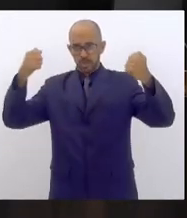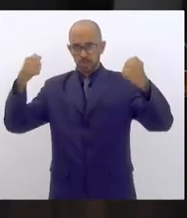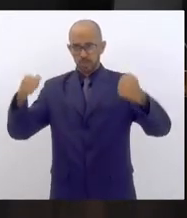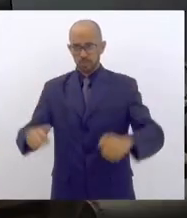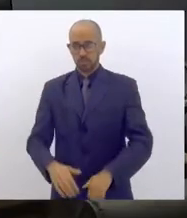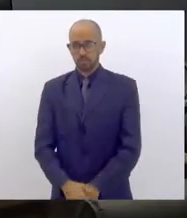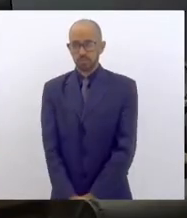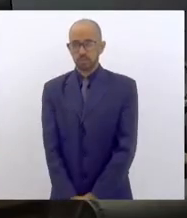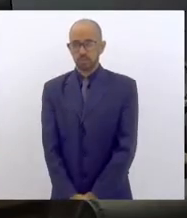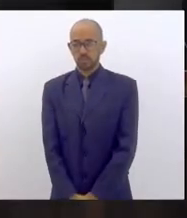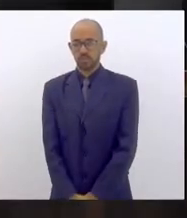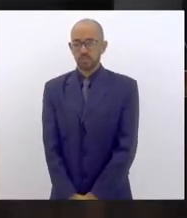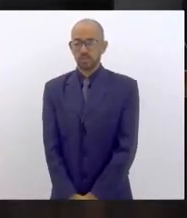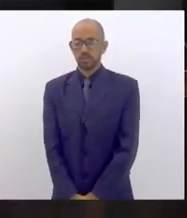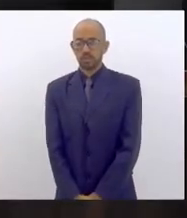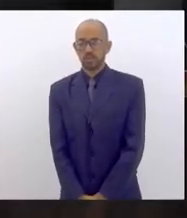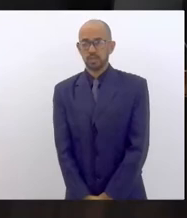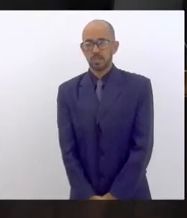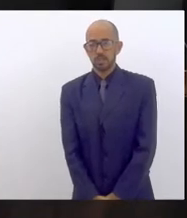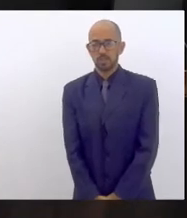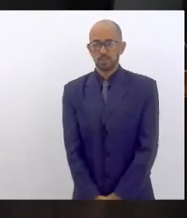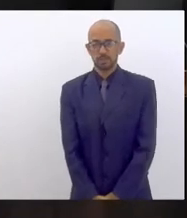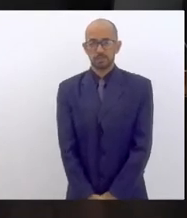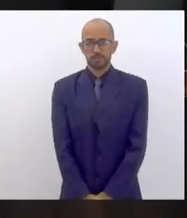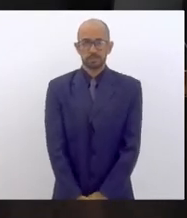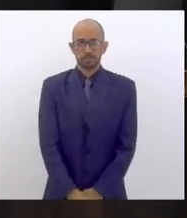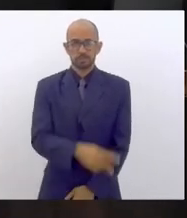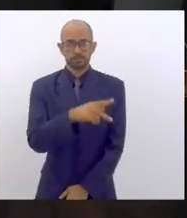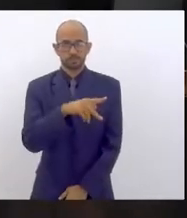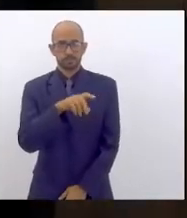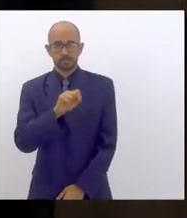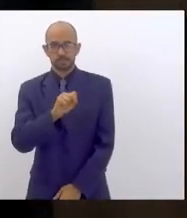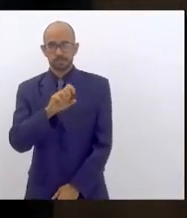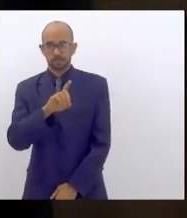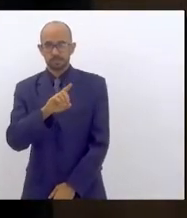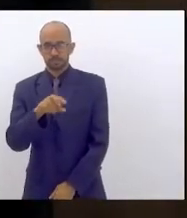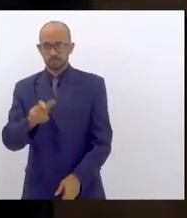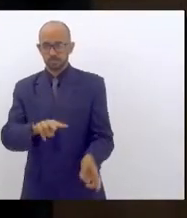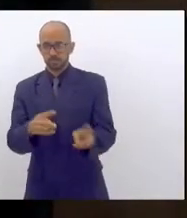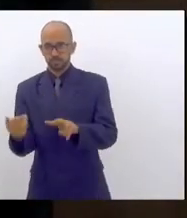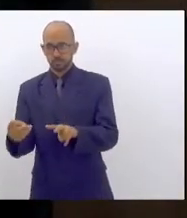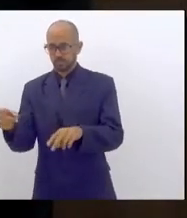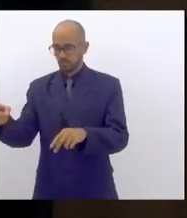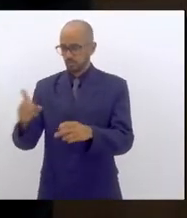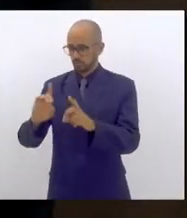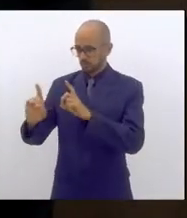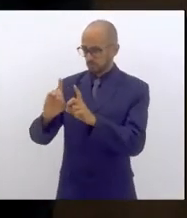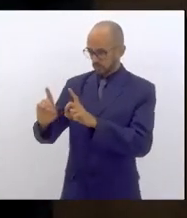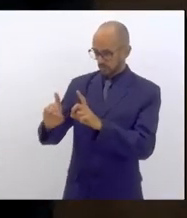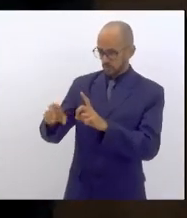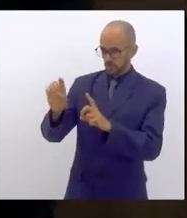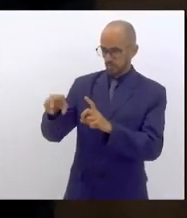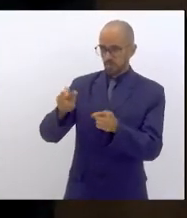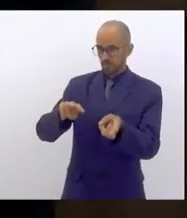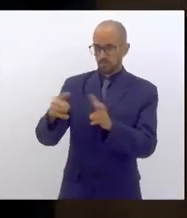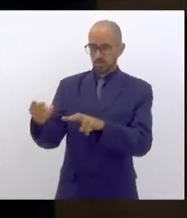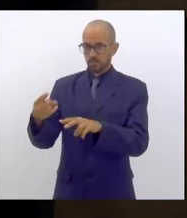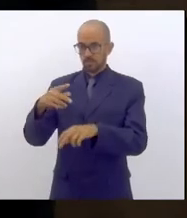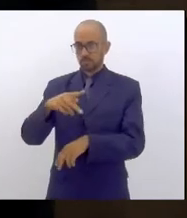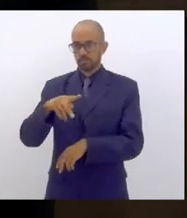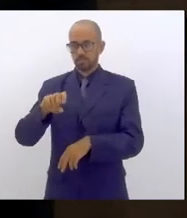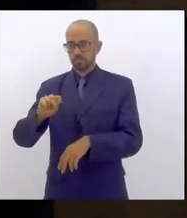Senhor presidente. Para encaminhar pela bancada do PSD, deputado Luiz Paulo. O projeto já foi discutido, só vou encaminhar pela bancada do